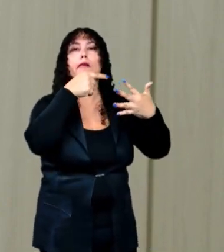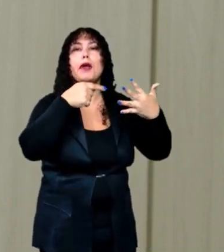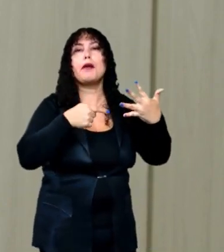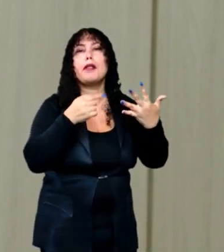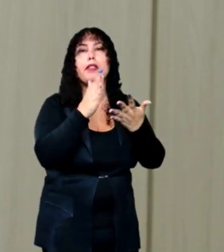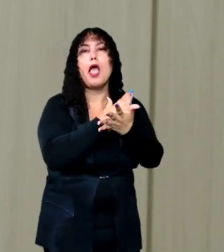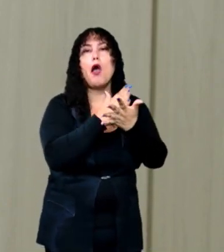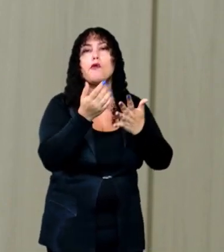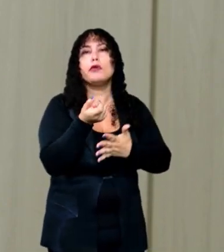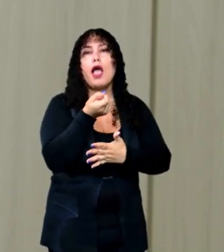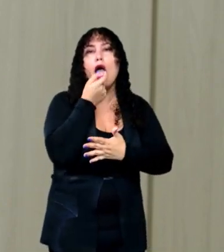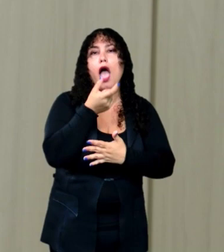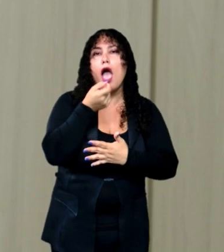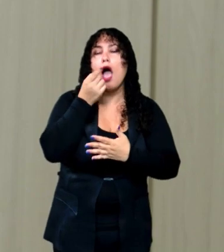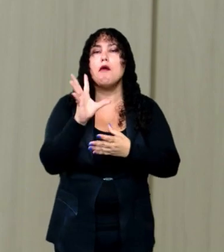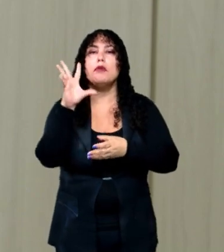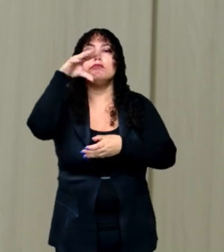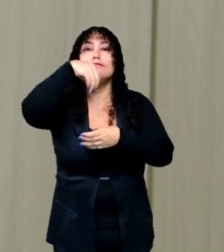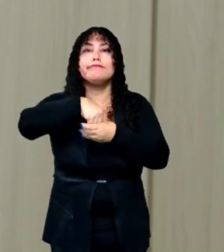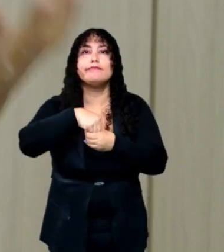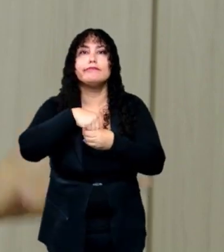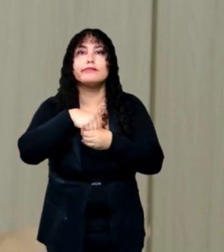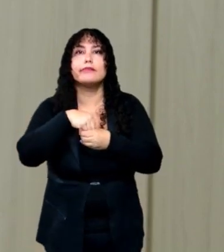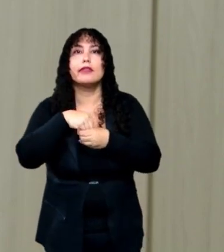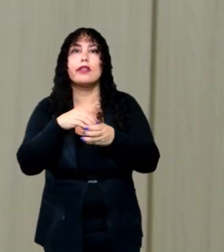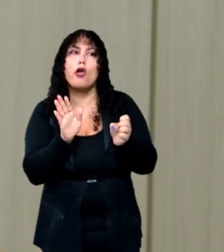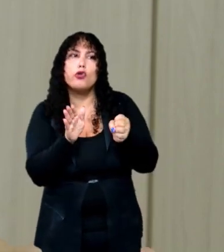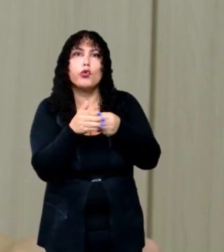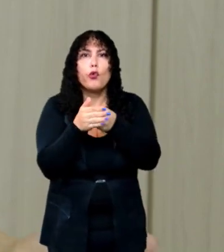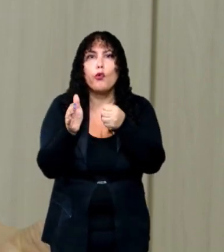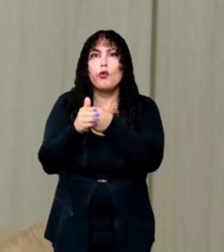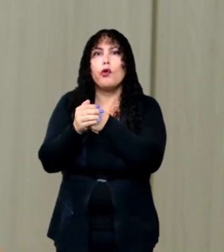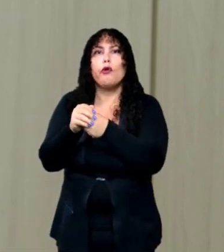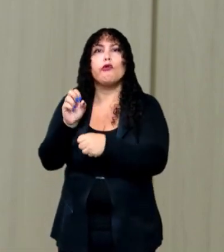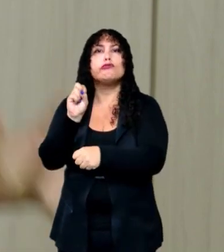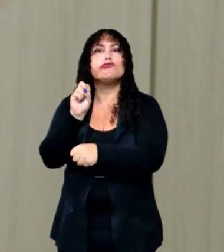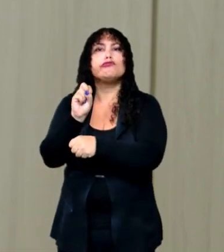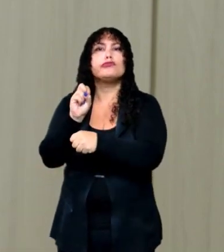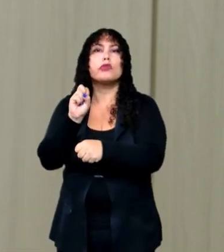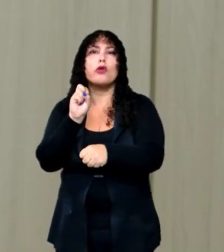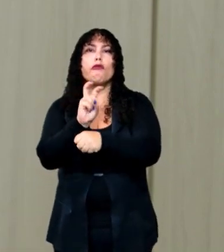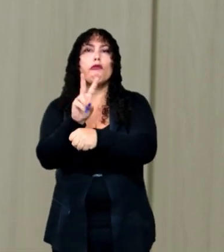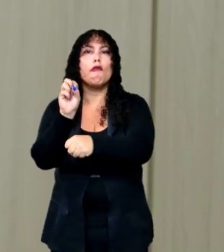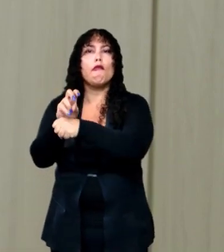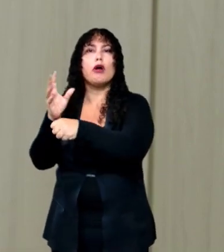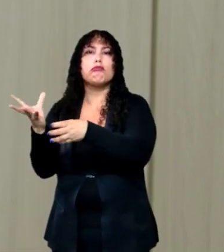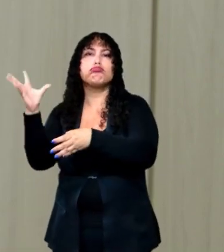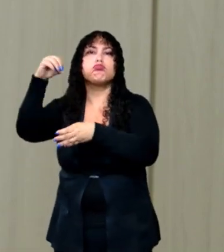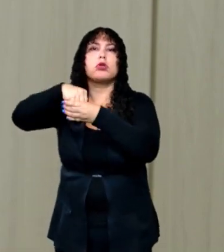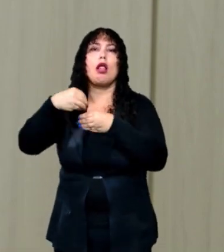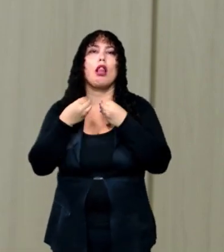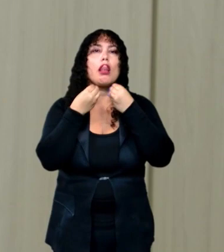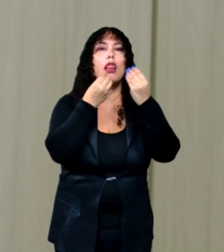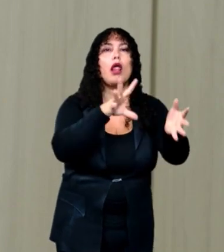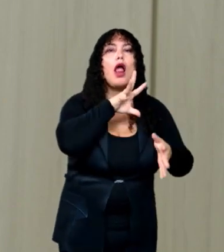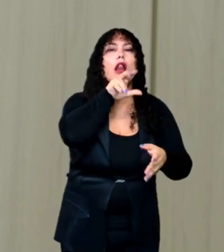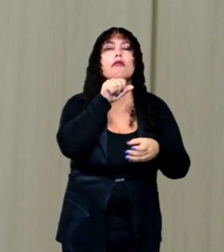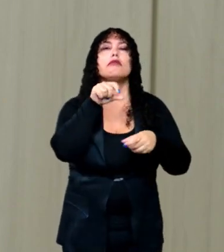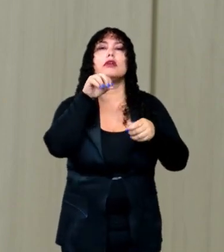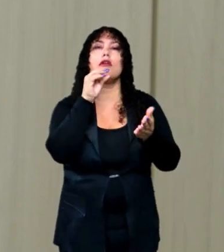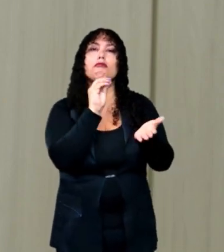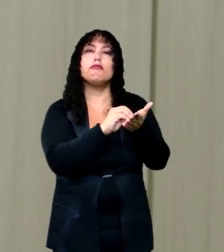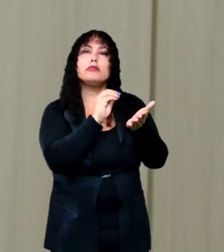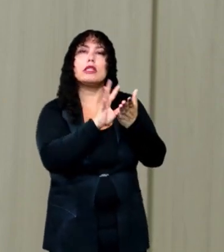alguns medicamentos embutidos, que estão comendo algum agrotóxico que veio do alimento, que foi dado para ele e ainda fica